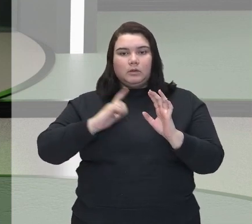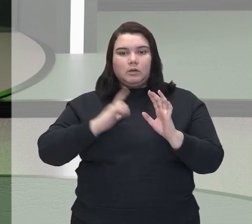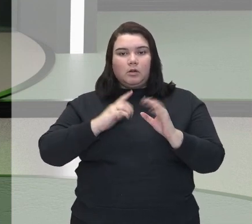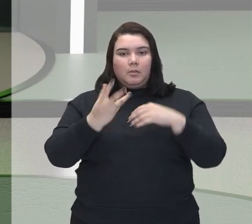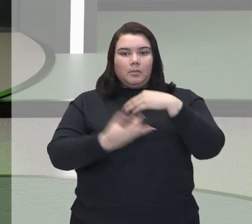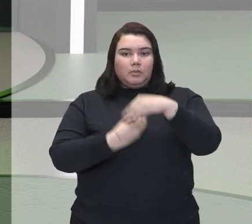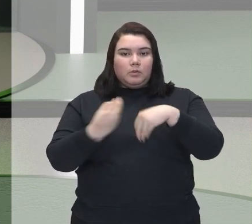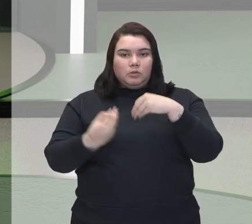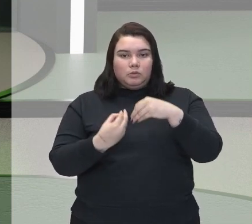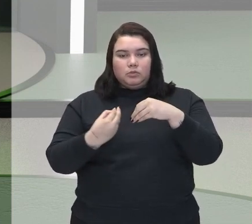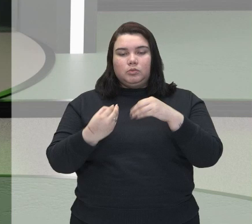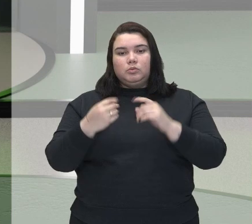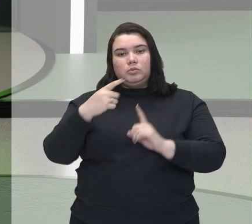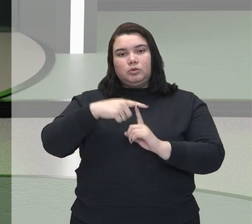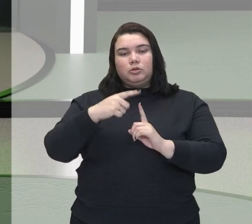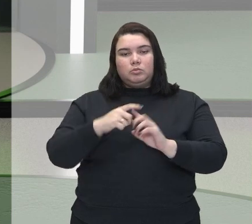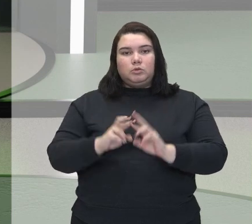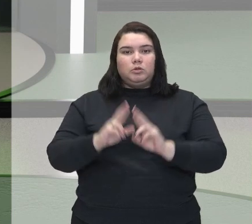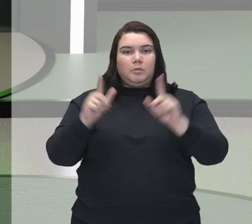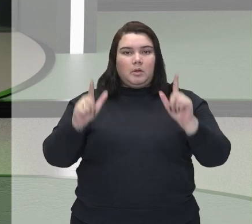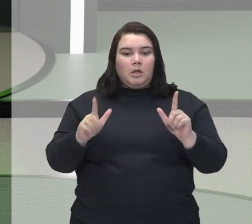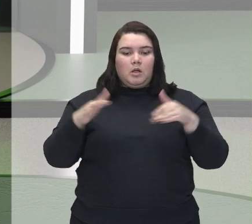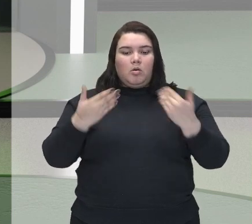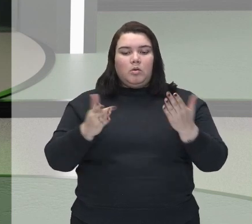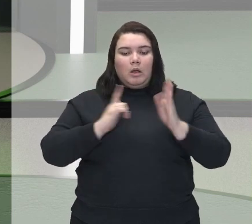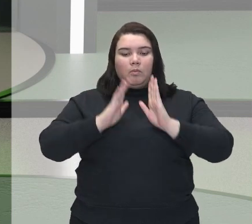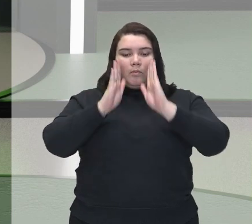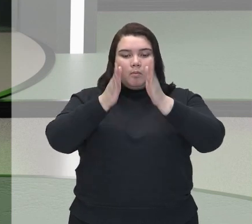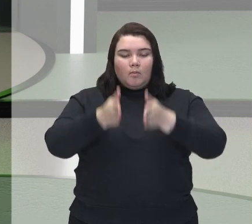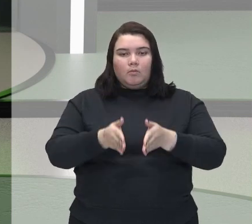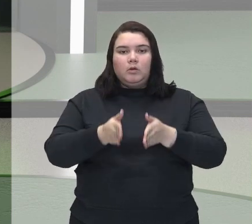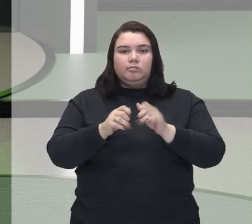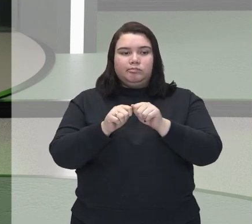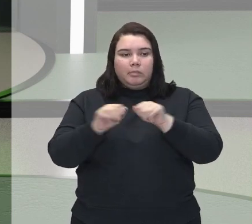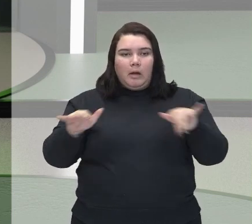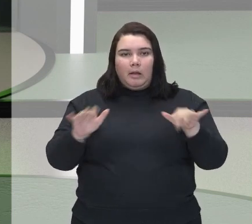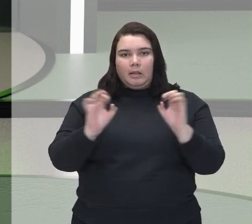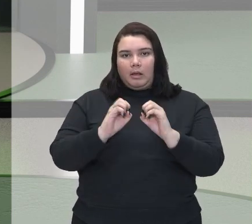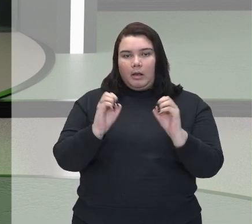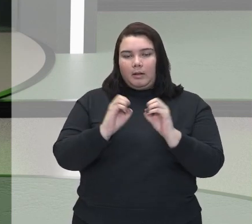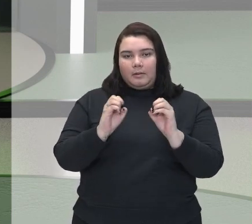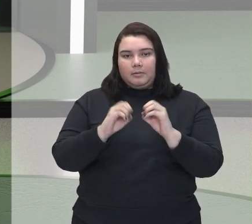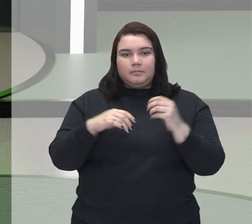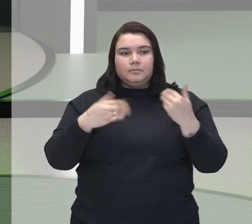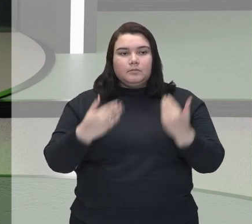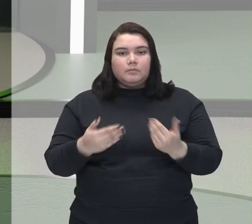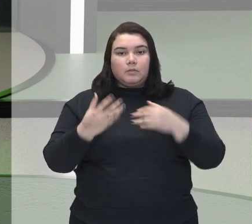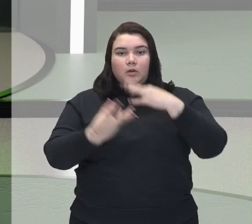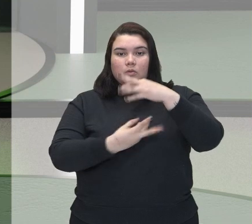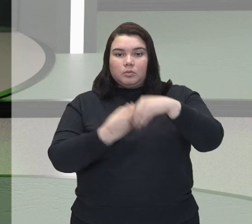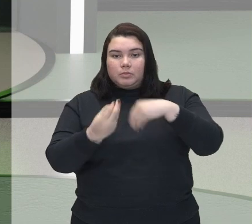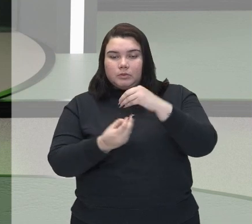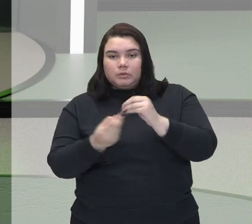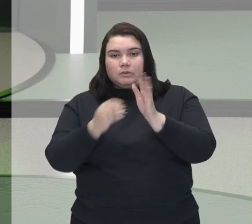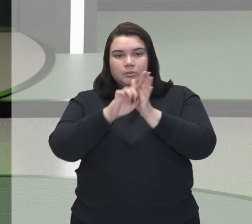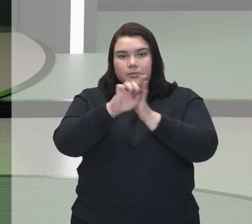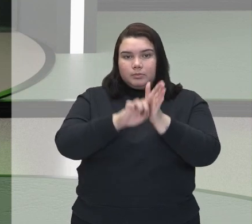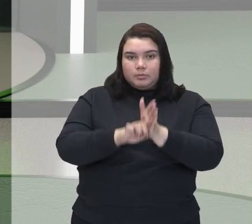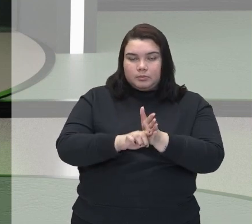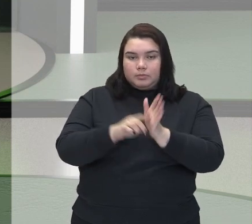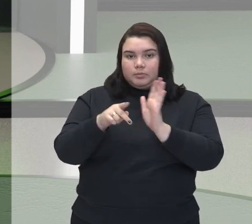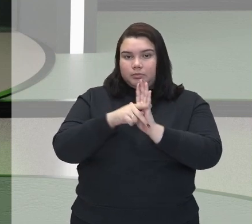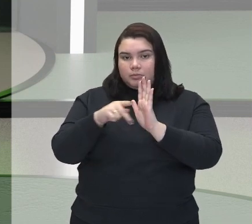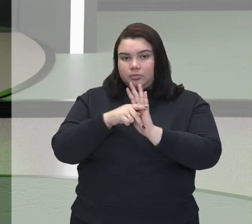mistura racêmica que não ocorre o desvio. Então, a partir do estudo dessa substância, da pesquisa dessa substância